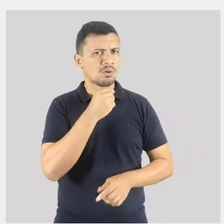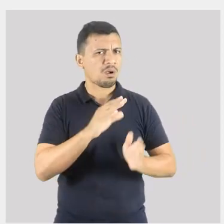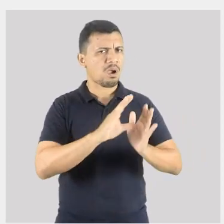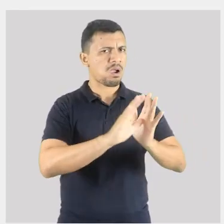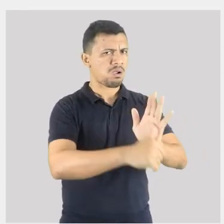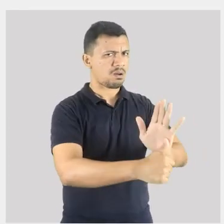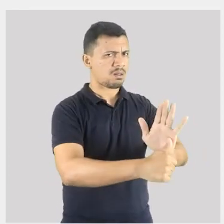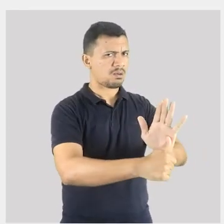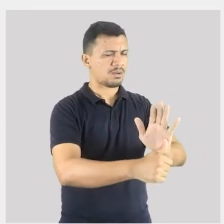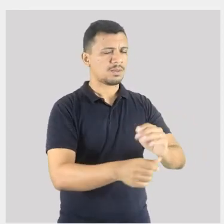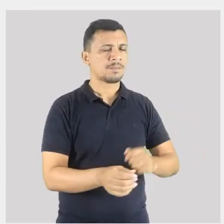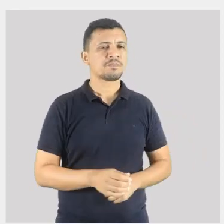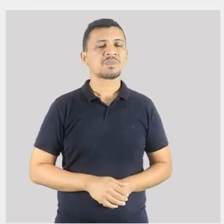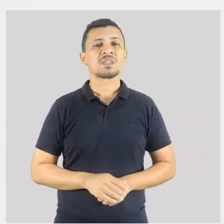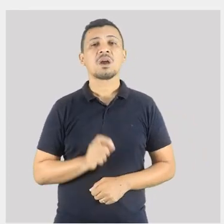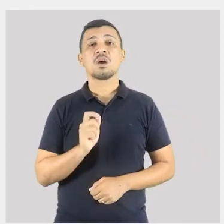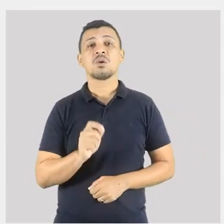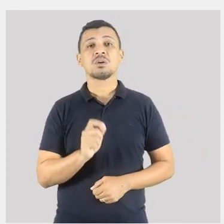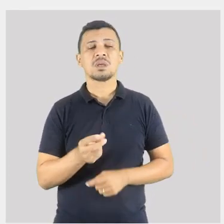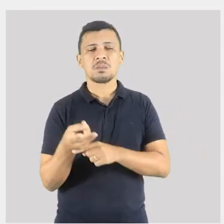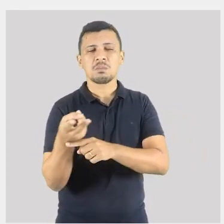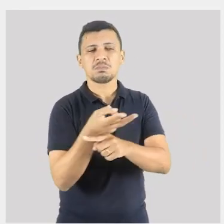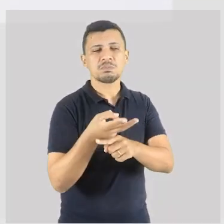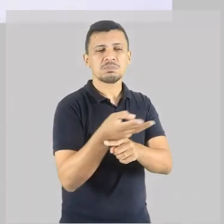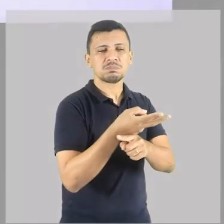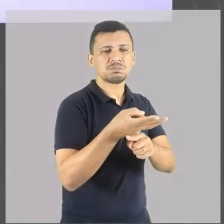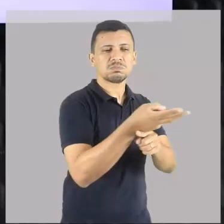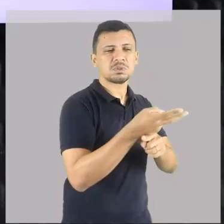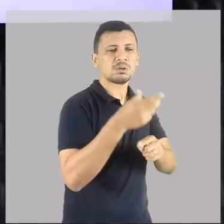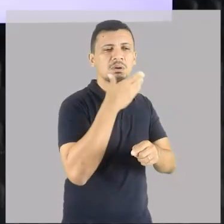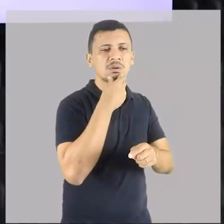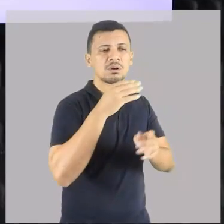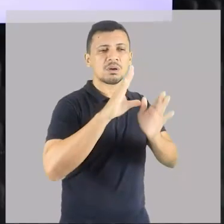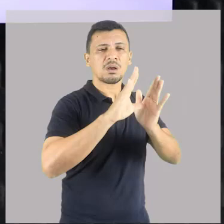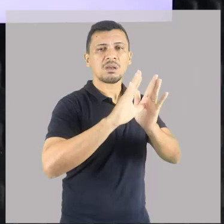perseguindo um ladrão é uma oração